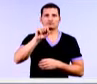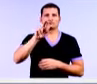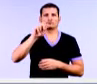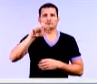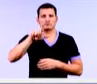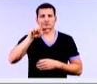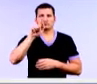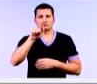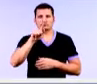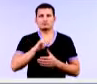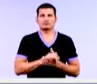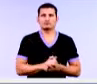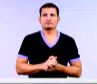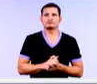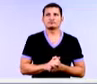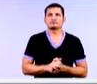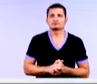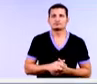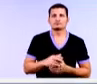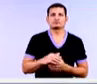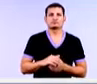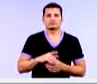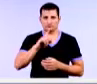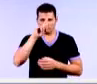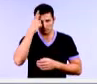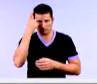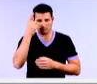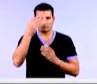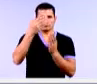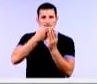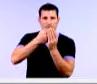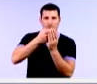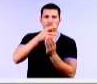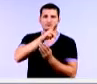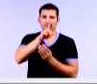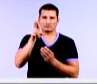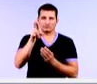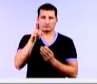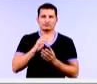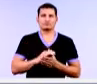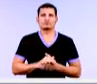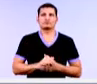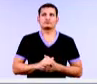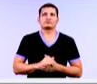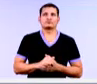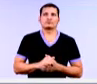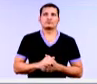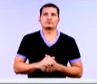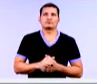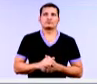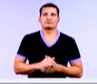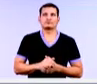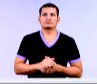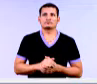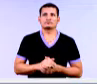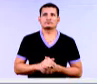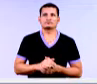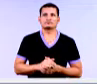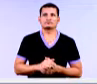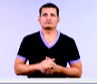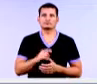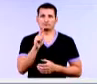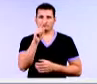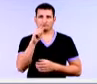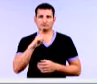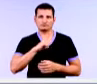G. Para trabalhar nós vamos criar um arquivo novo, né, como esse que foi meio que inutilizado. Bem, olha só, aqui nós